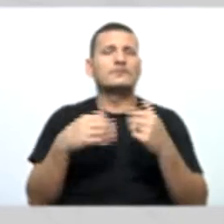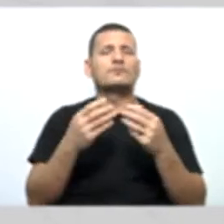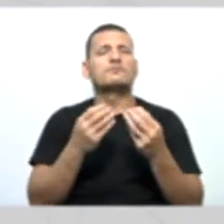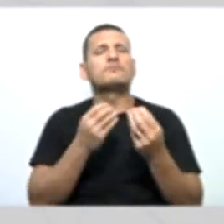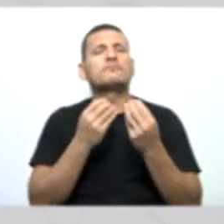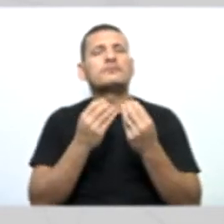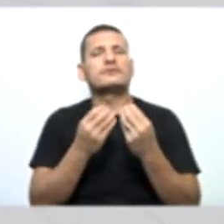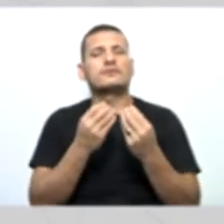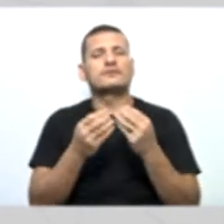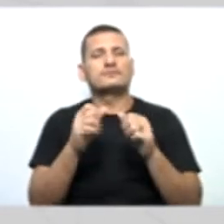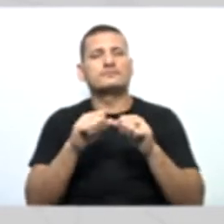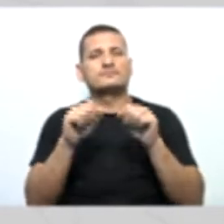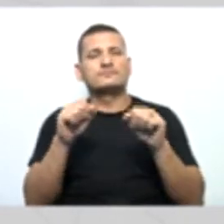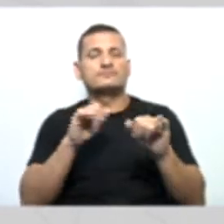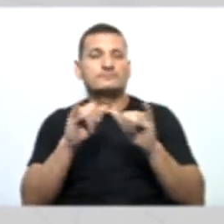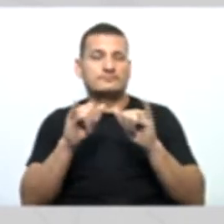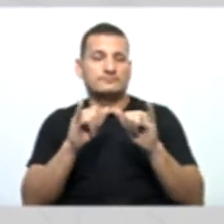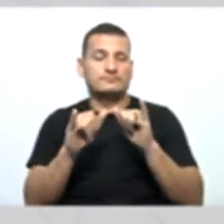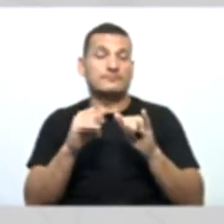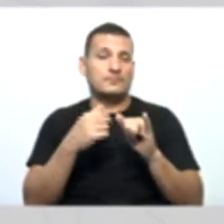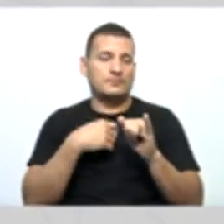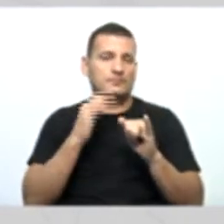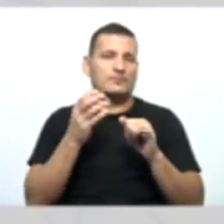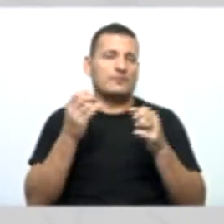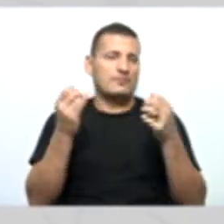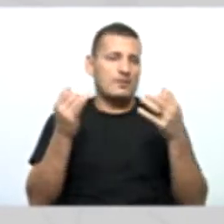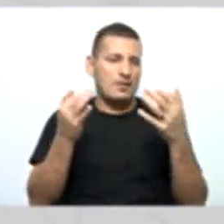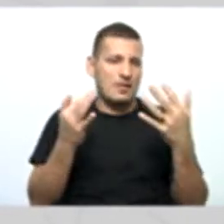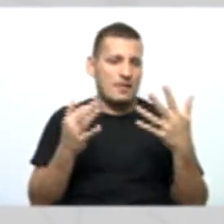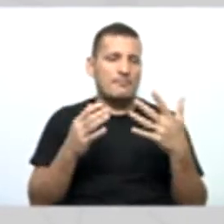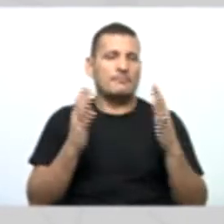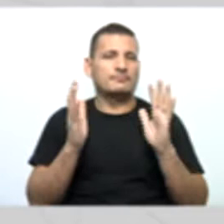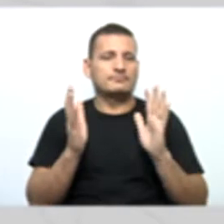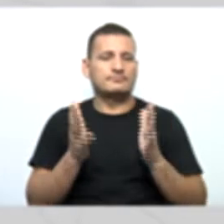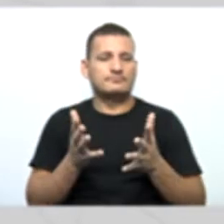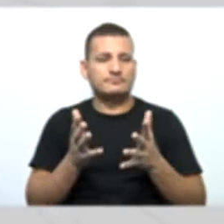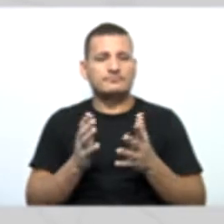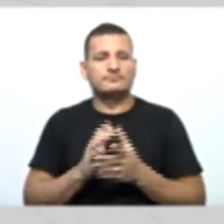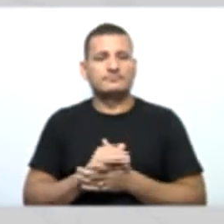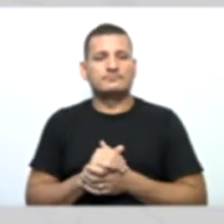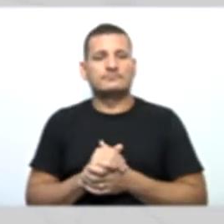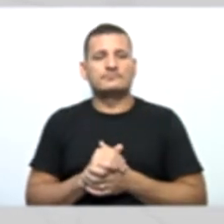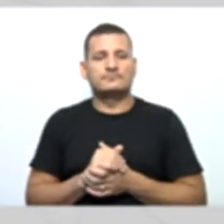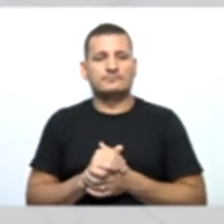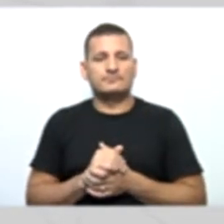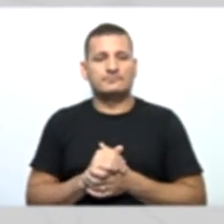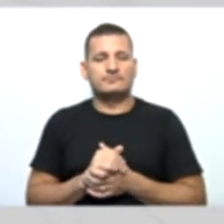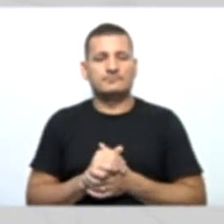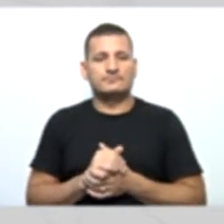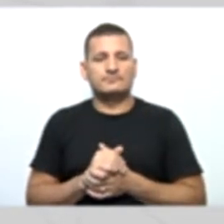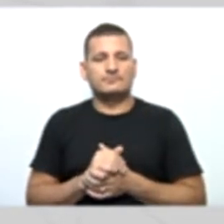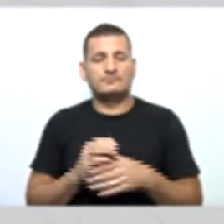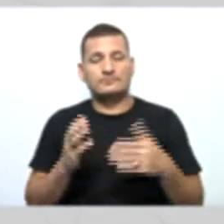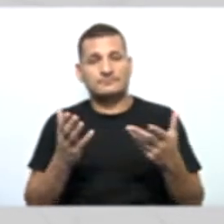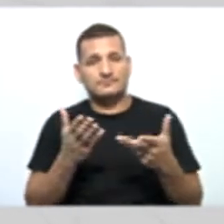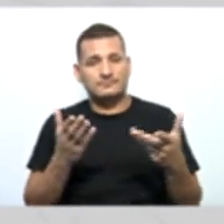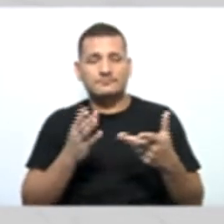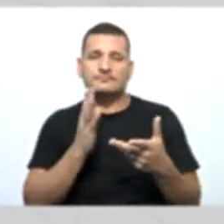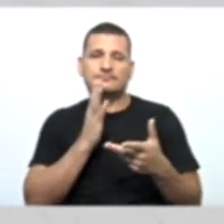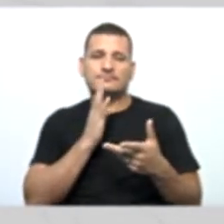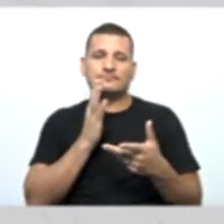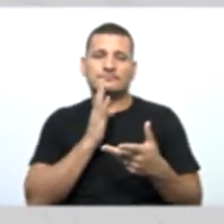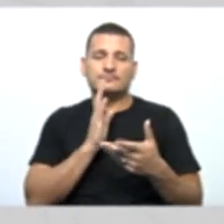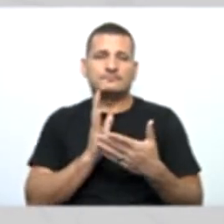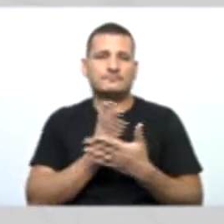de informação? É tudo que eu acabei de falar, gente. É tudo que eu acabei de comentar com vocês agora. Vamos conhecer agora aqui